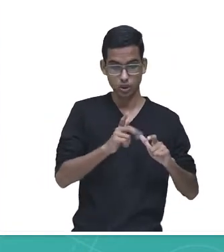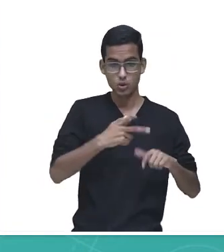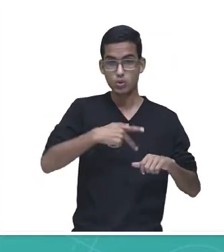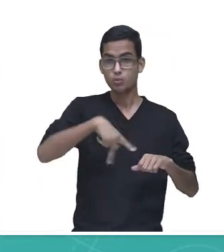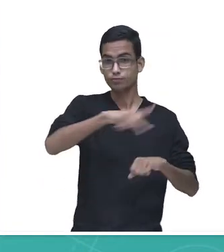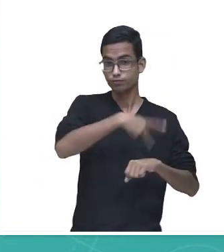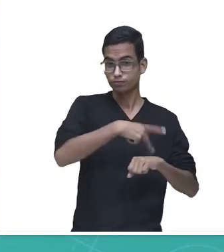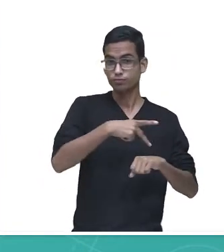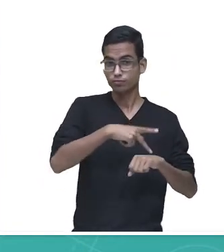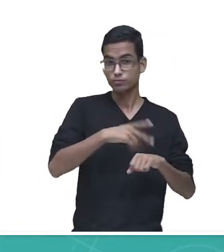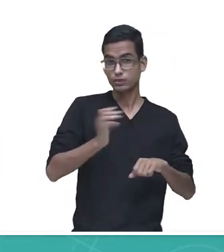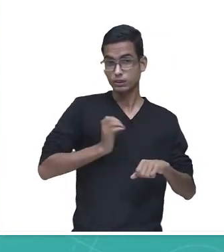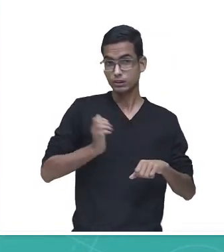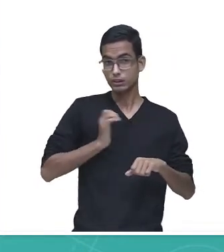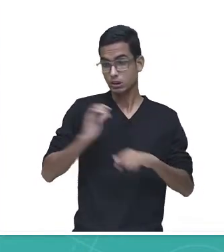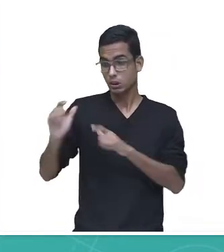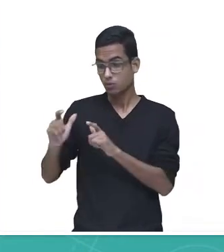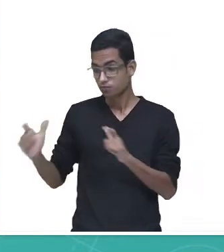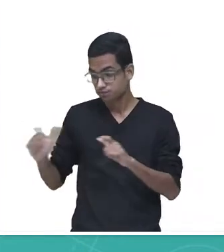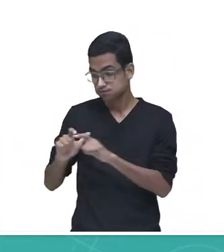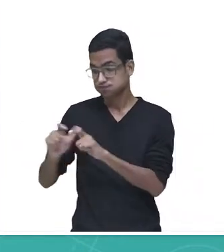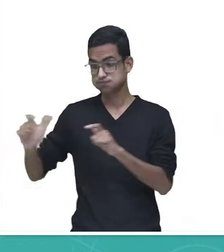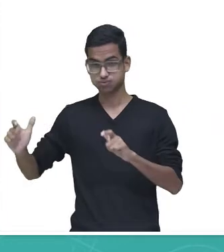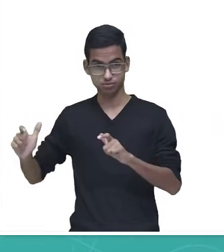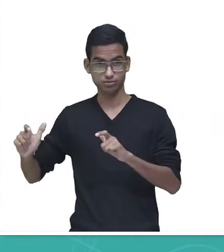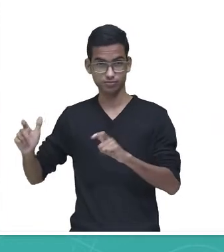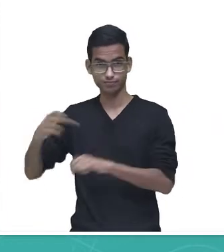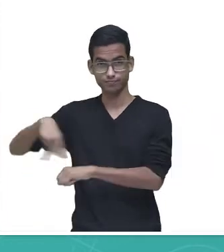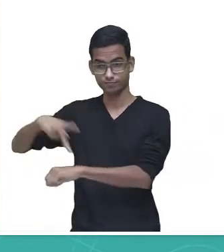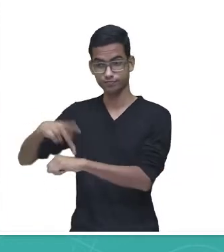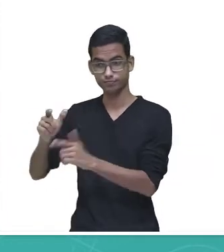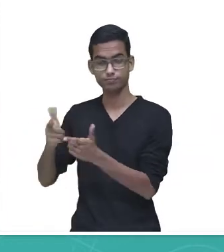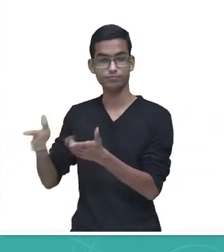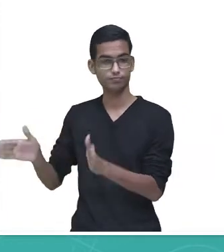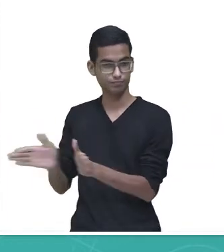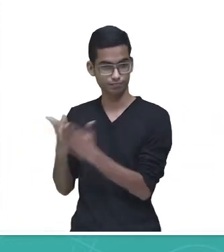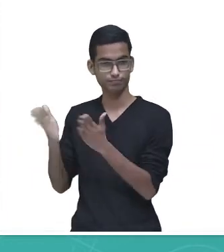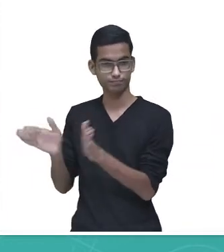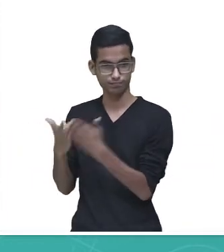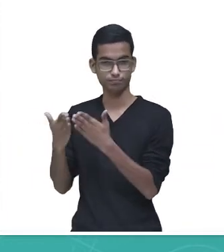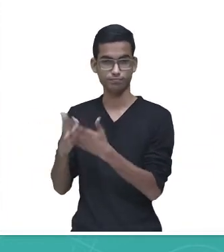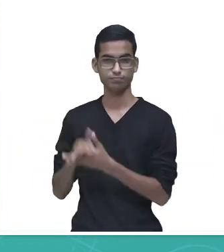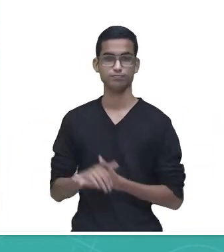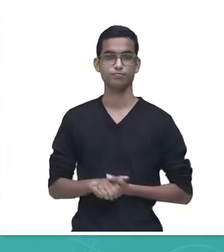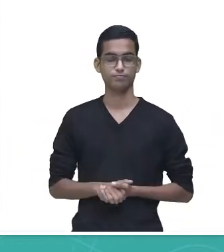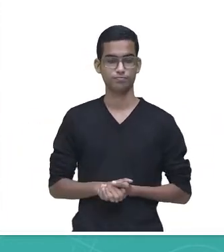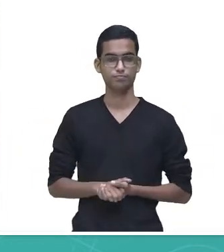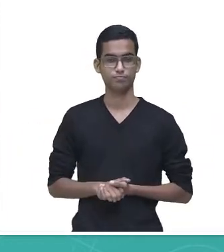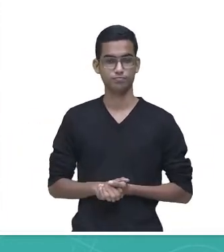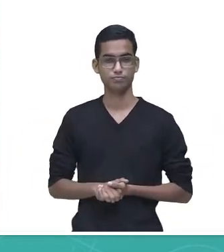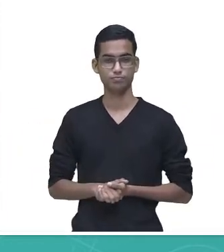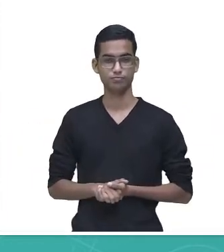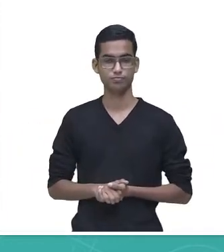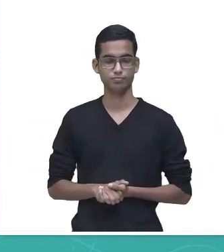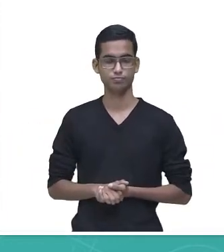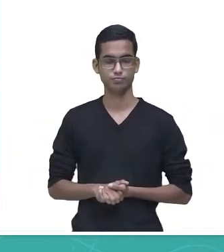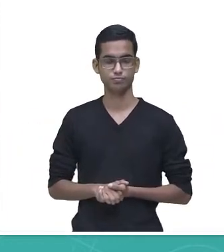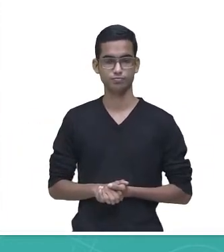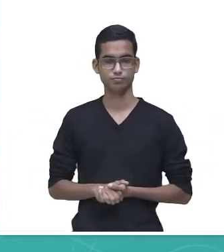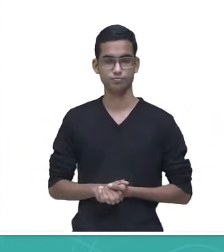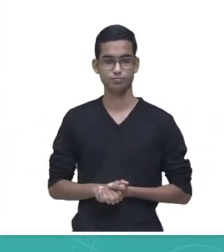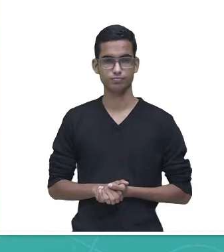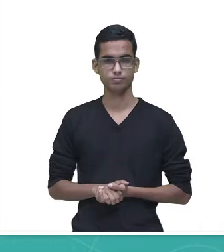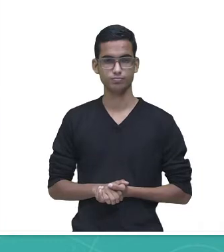maioria de países pobres, na verdade, Minoria rica e maioria de países pobres. Isso já no século XIX. Muito bem.